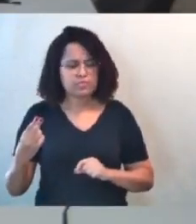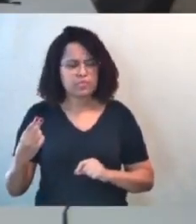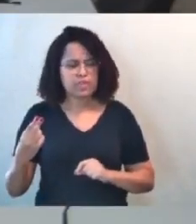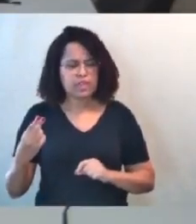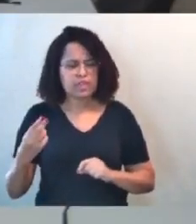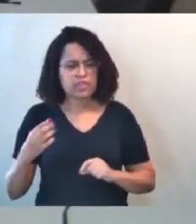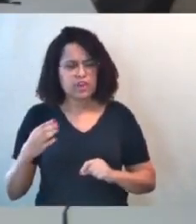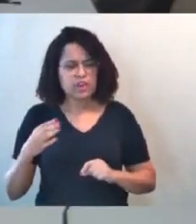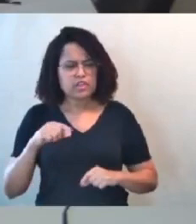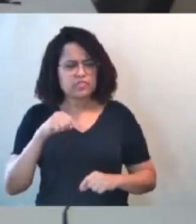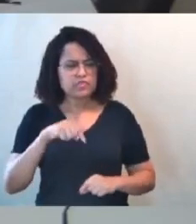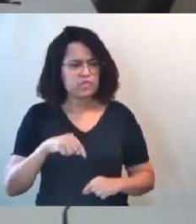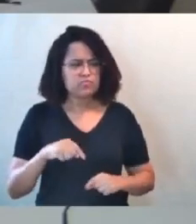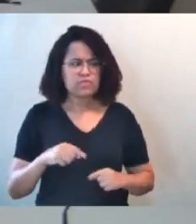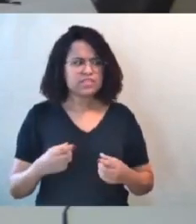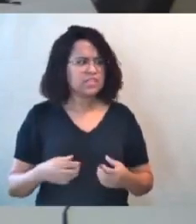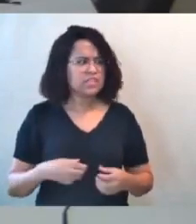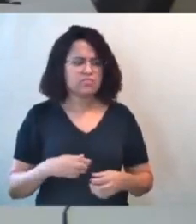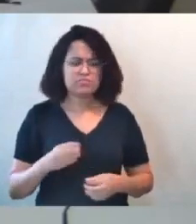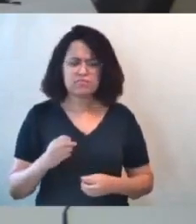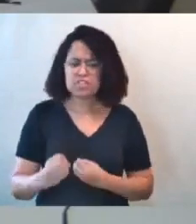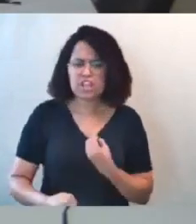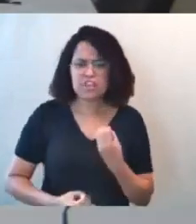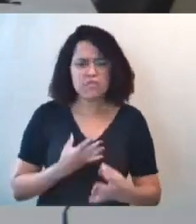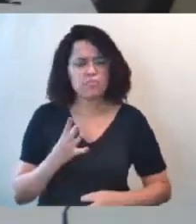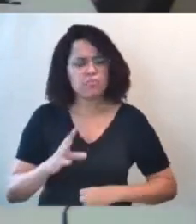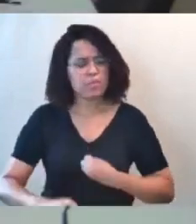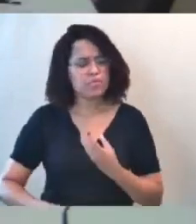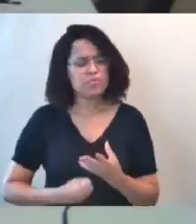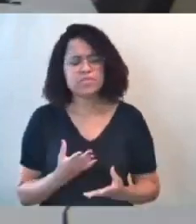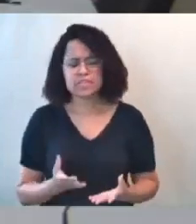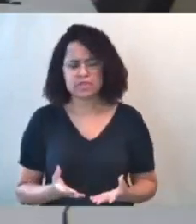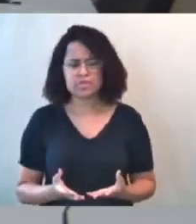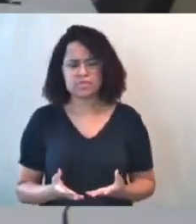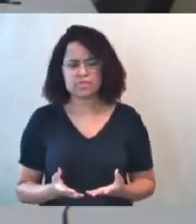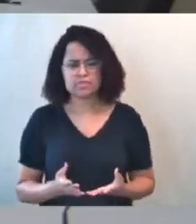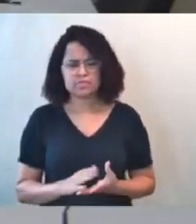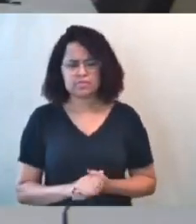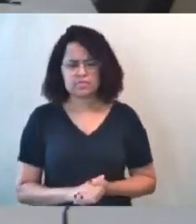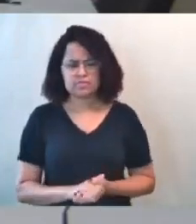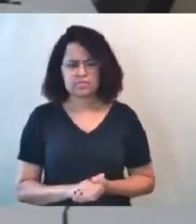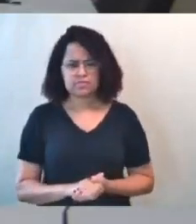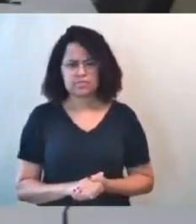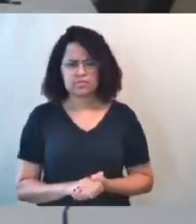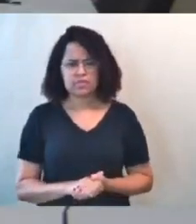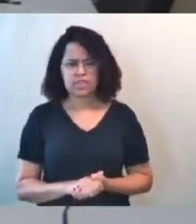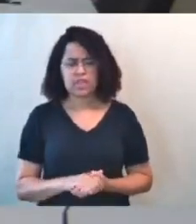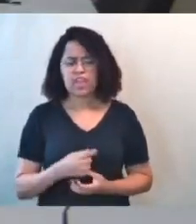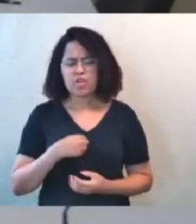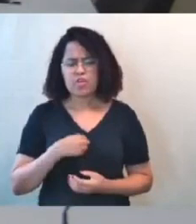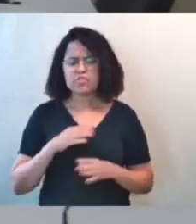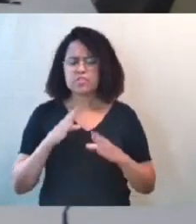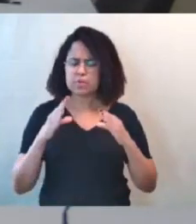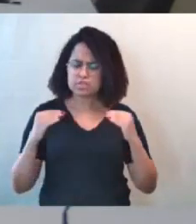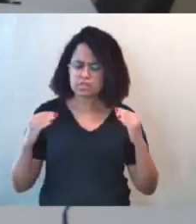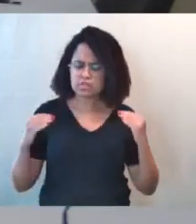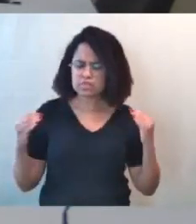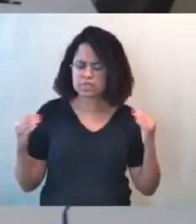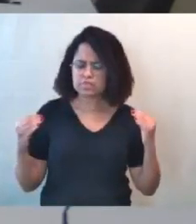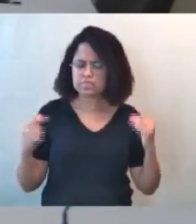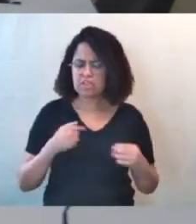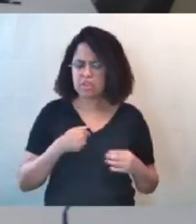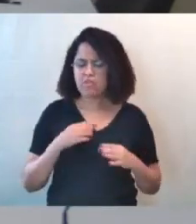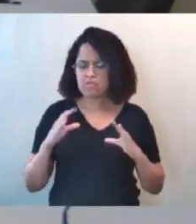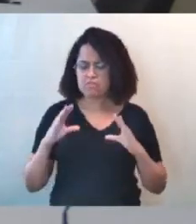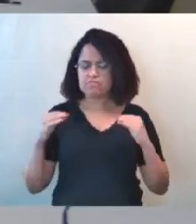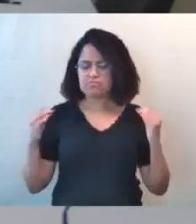quente que não está sendo produtivo, com todo respeito. Não, eu continuo os pedidos. Eu vou ser mais amena. Presidente. Eu vou ser mais amena. Eu acho que a gente precisa